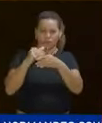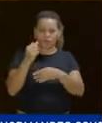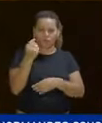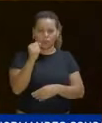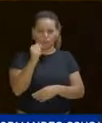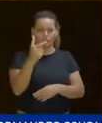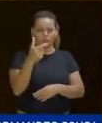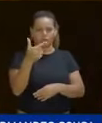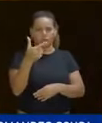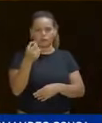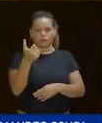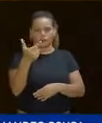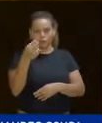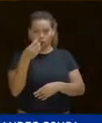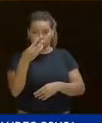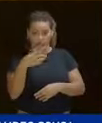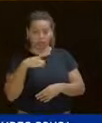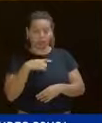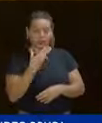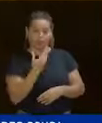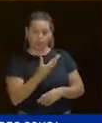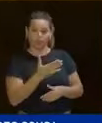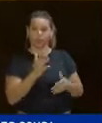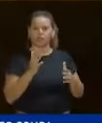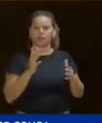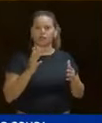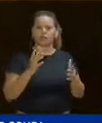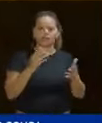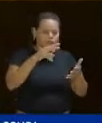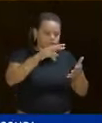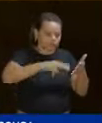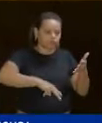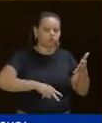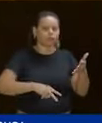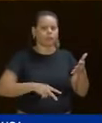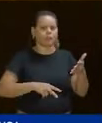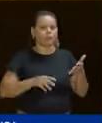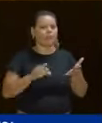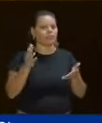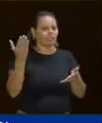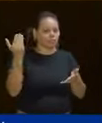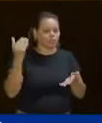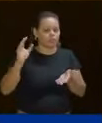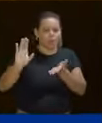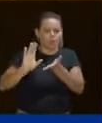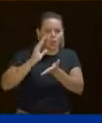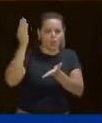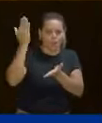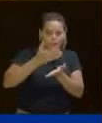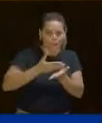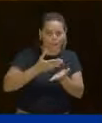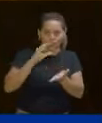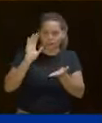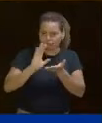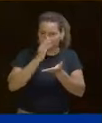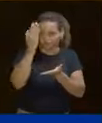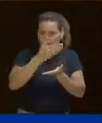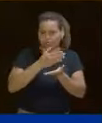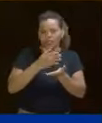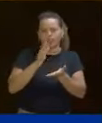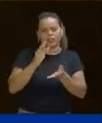2023, excelentíssimo relator, ele desaprovou as contas e determinou a devolução do